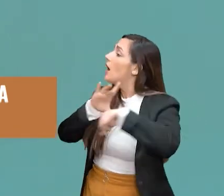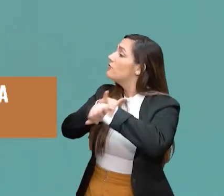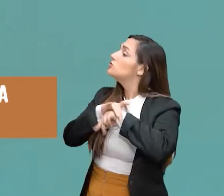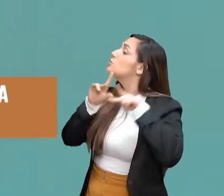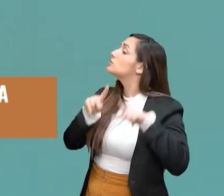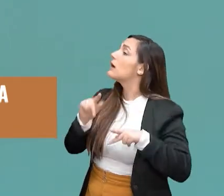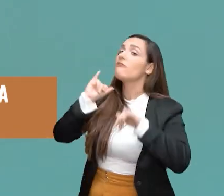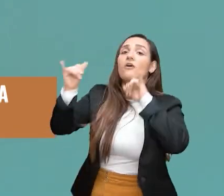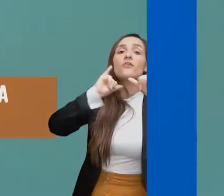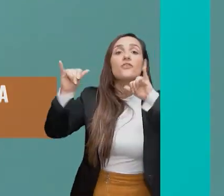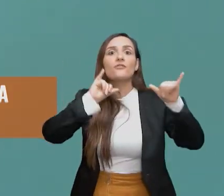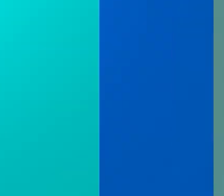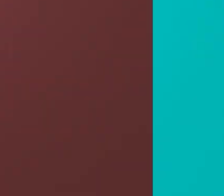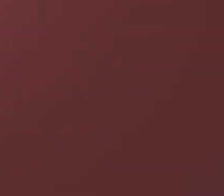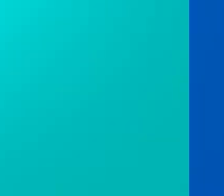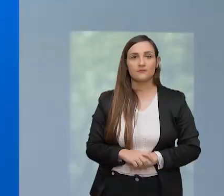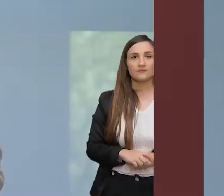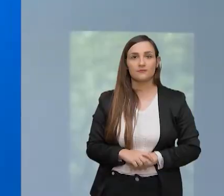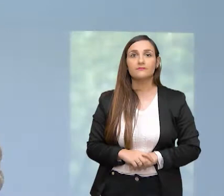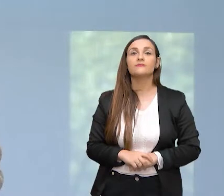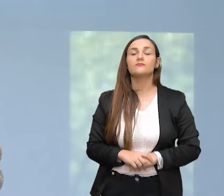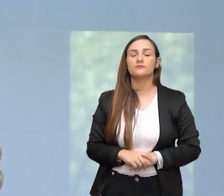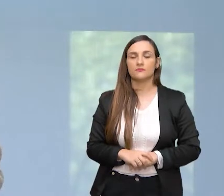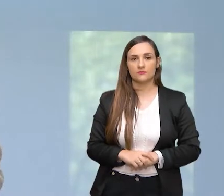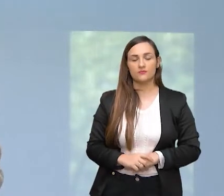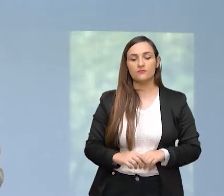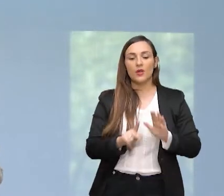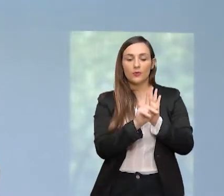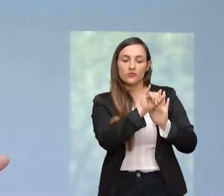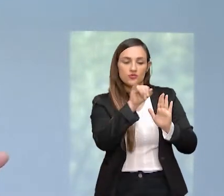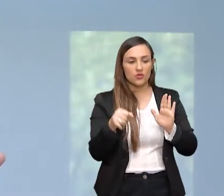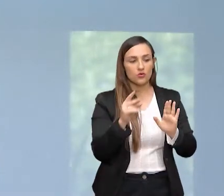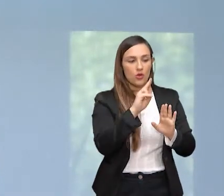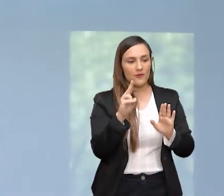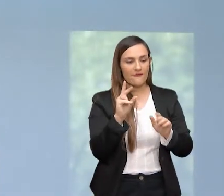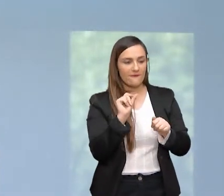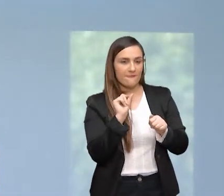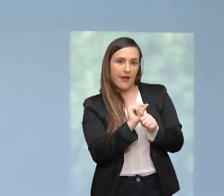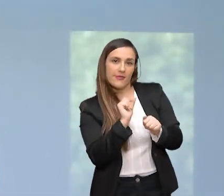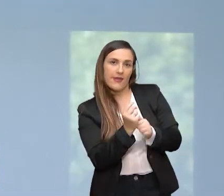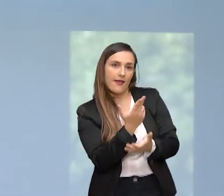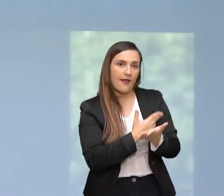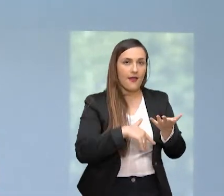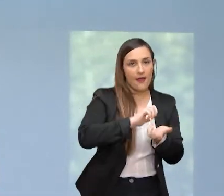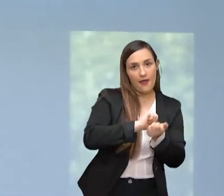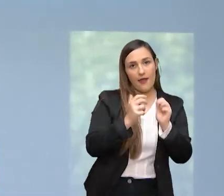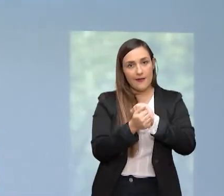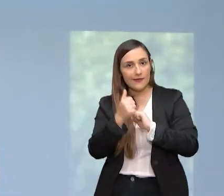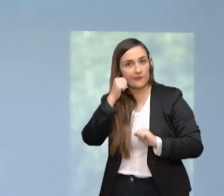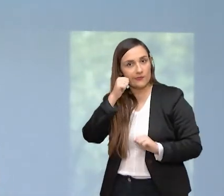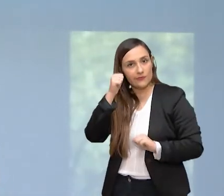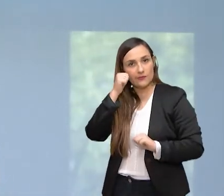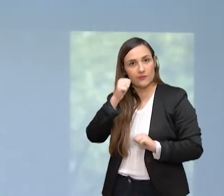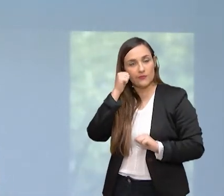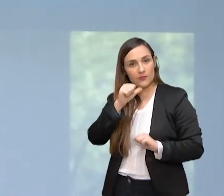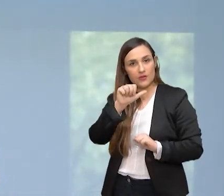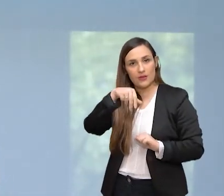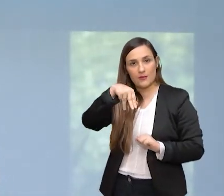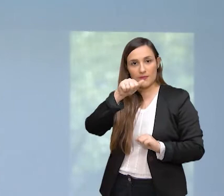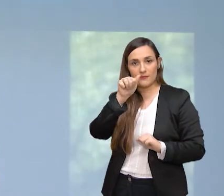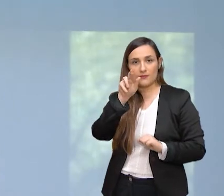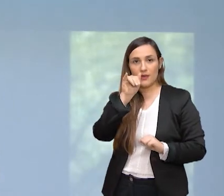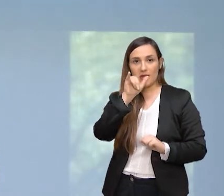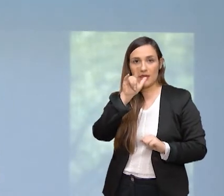foram atendidas. Então, isso é muito bom. O programa Fazendo Arte entrevistou a artista plástica e